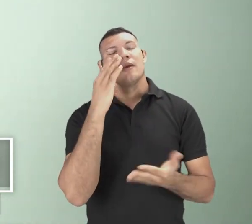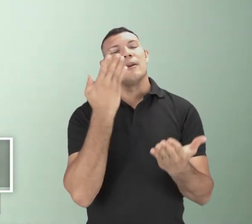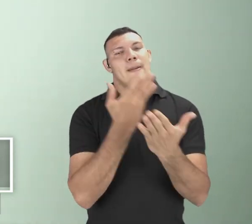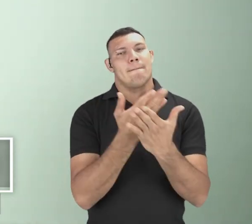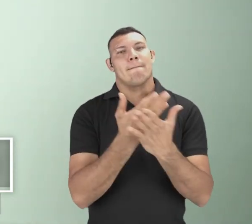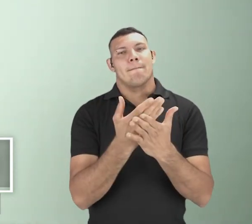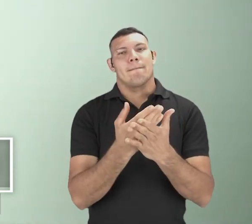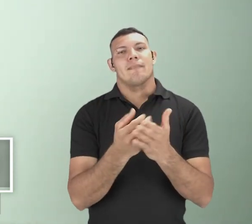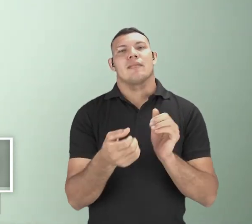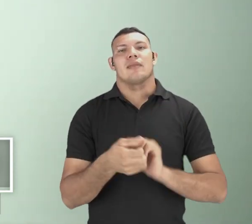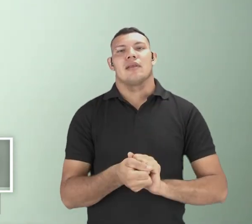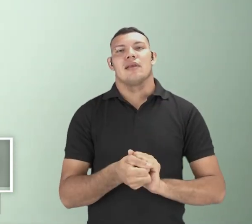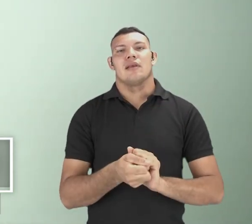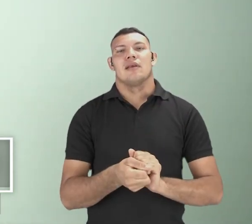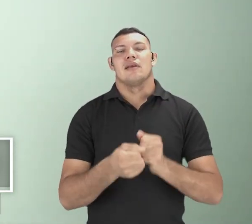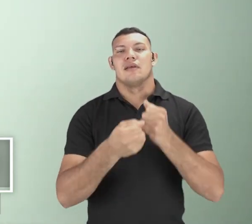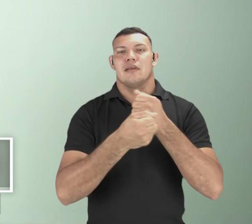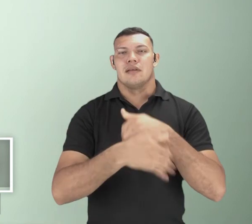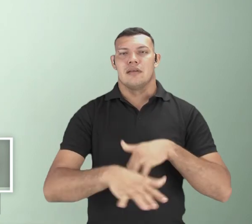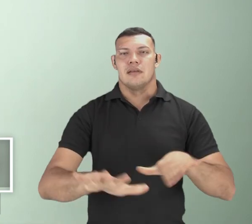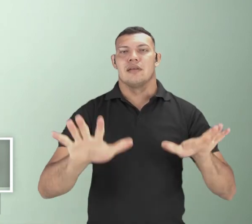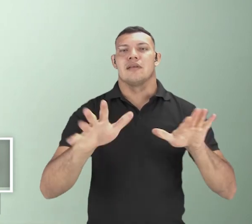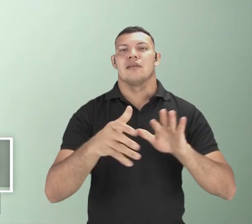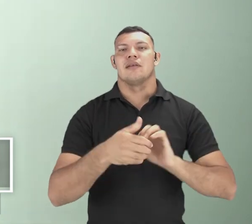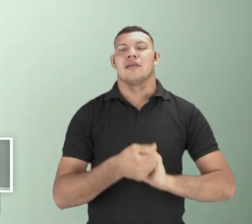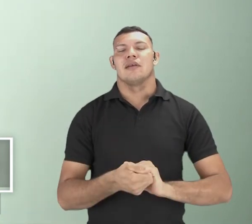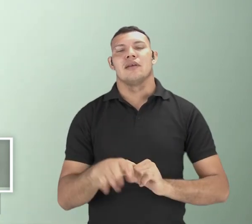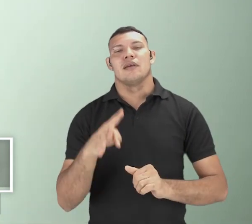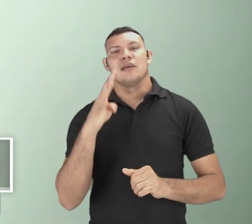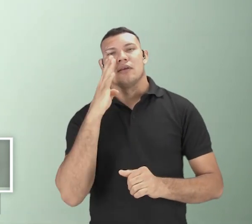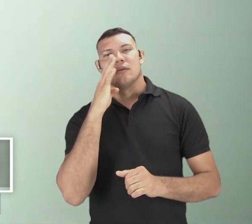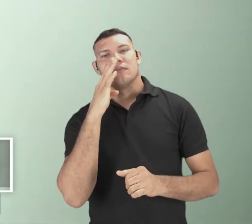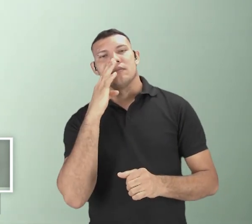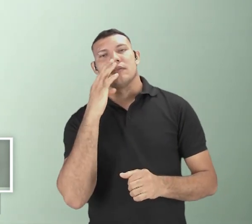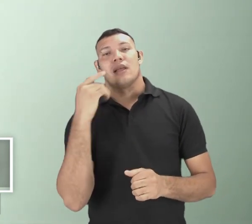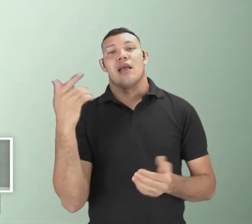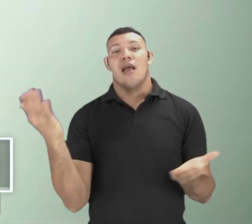e para rever este e alguns outros